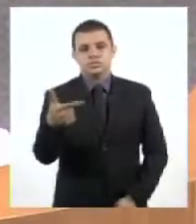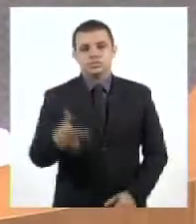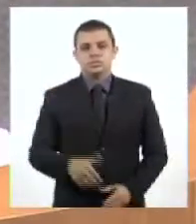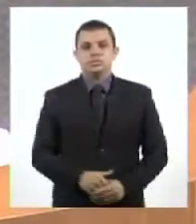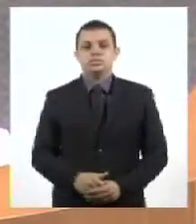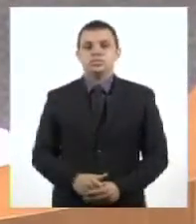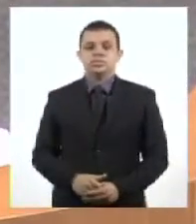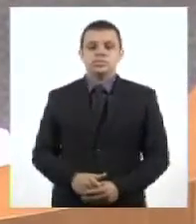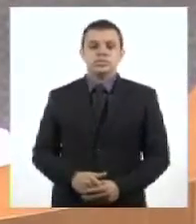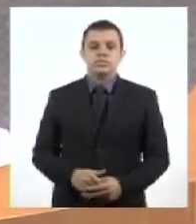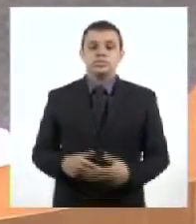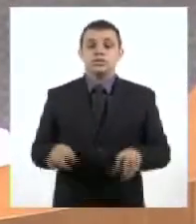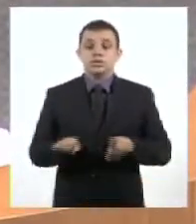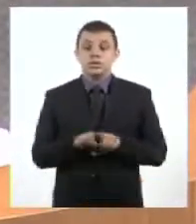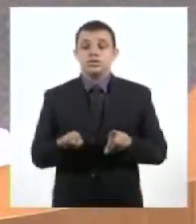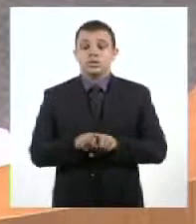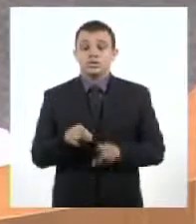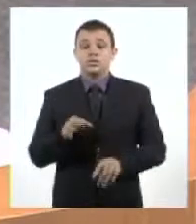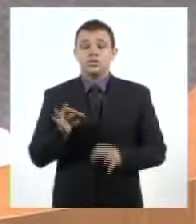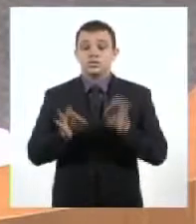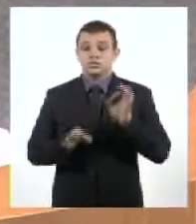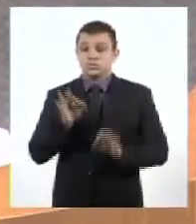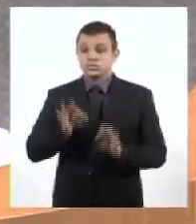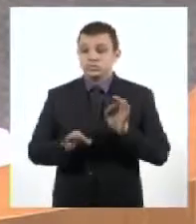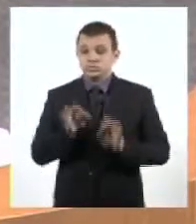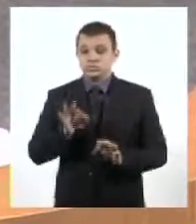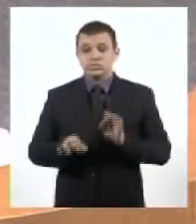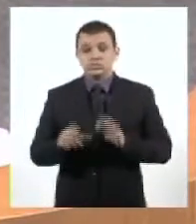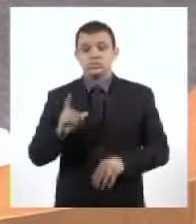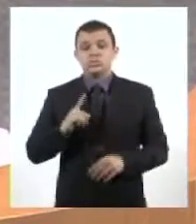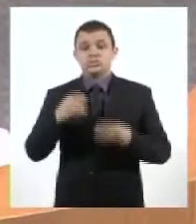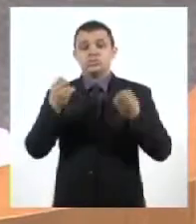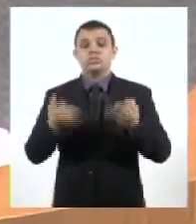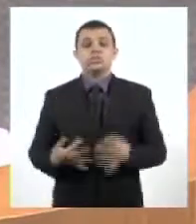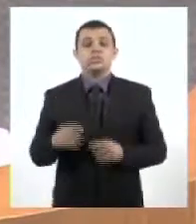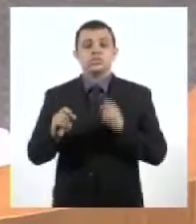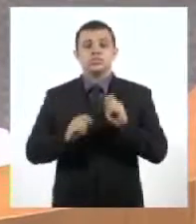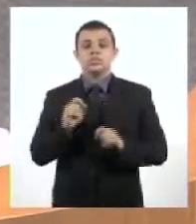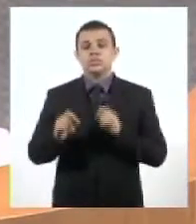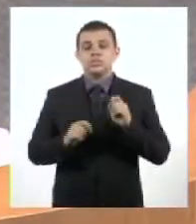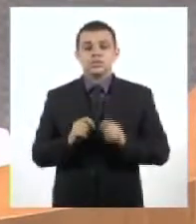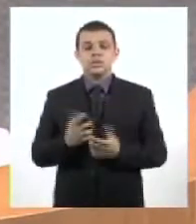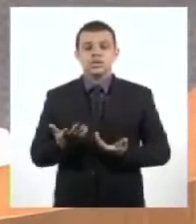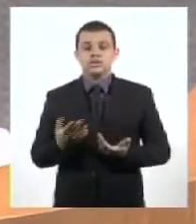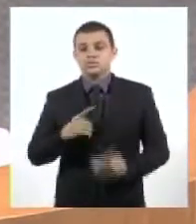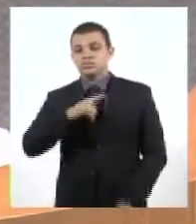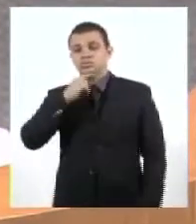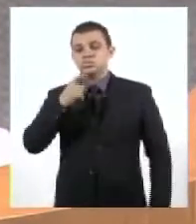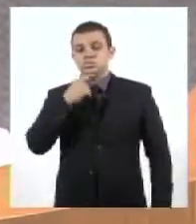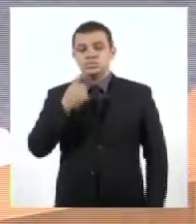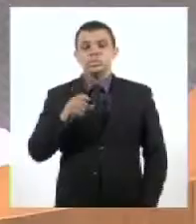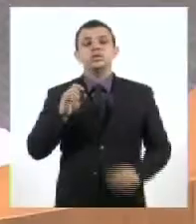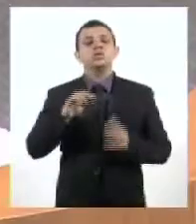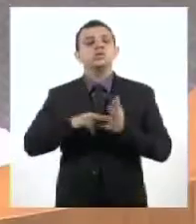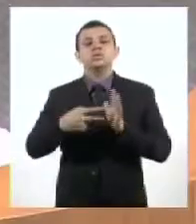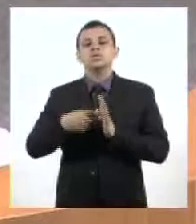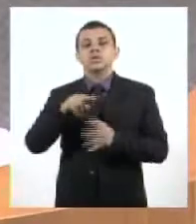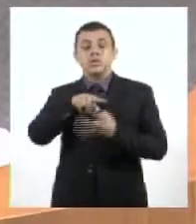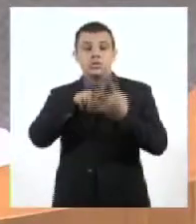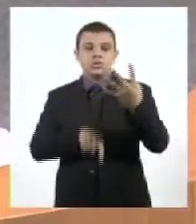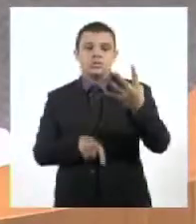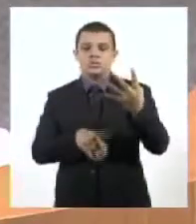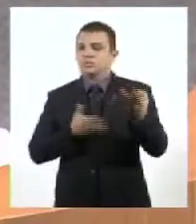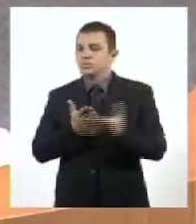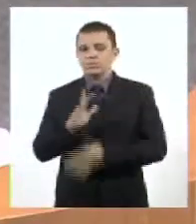E a habilitação jurídica, como ele coloca, foi inabilitado. Ou seja, as quatro empresas foram